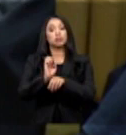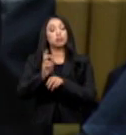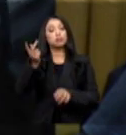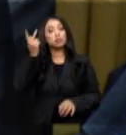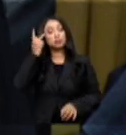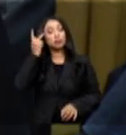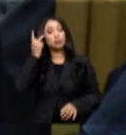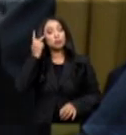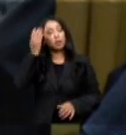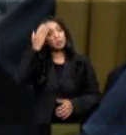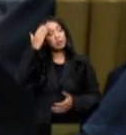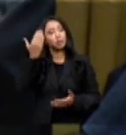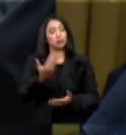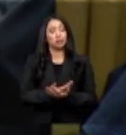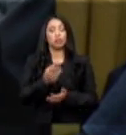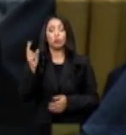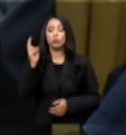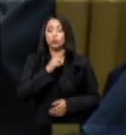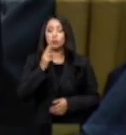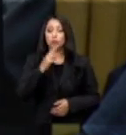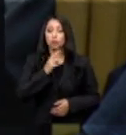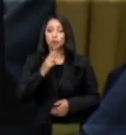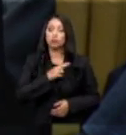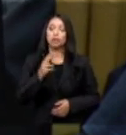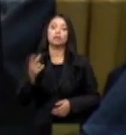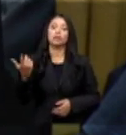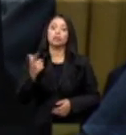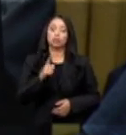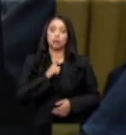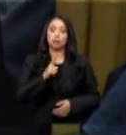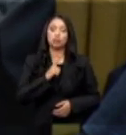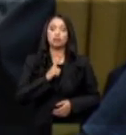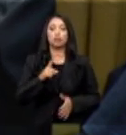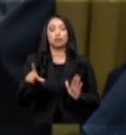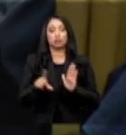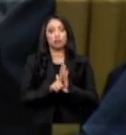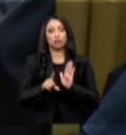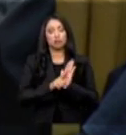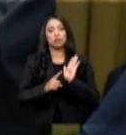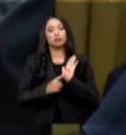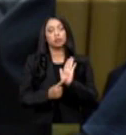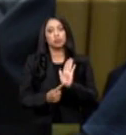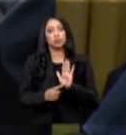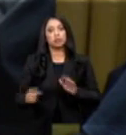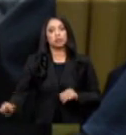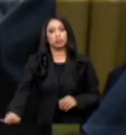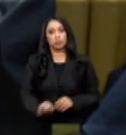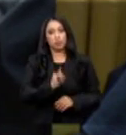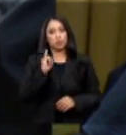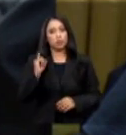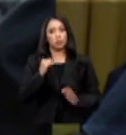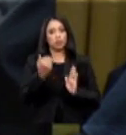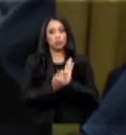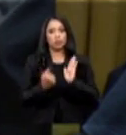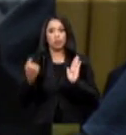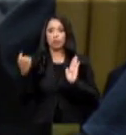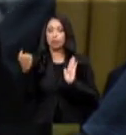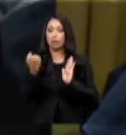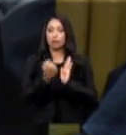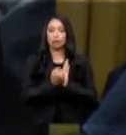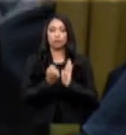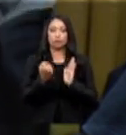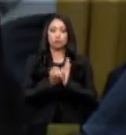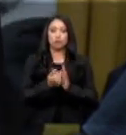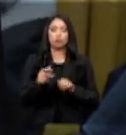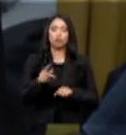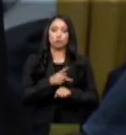urgência da manutenção dessa lei, que é um instrumento, tem se mostrado um instrumento importante para o avanço do modal ferroviário no